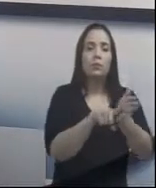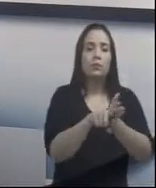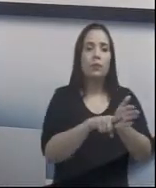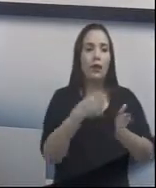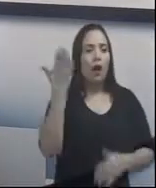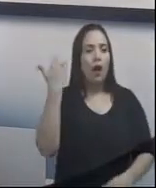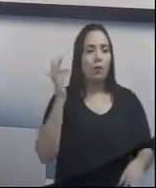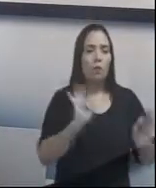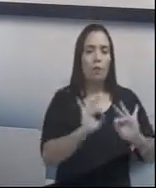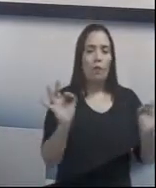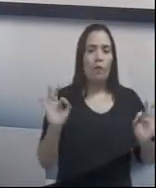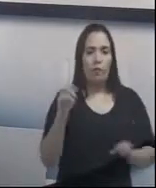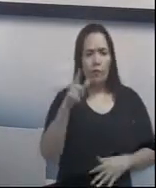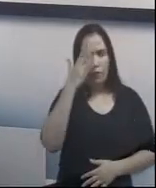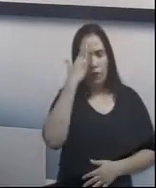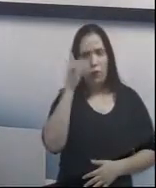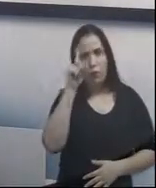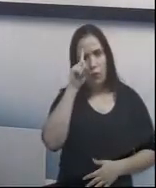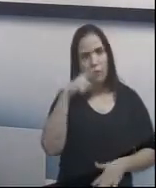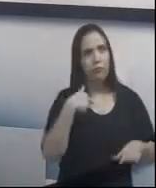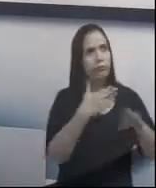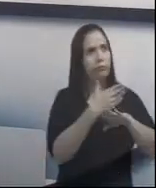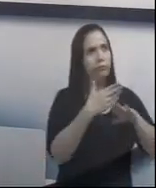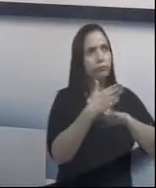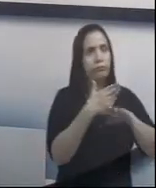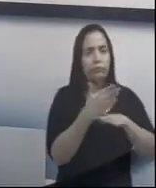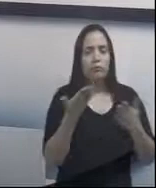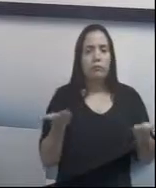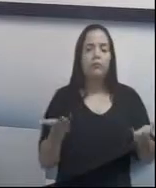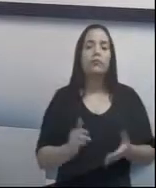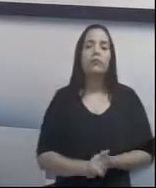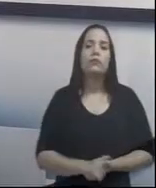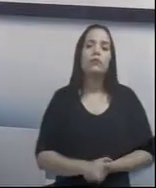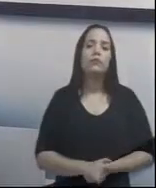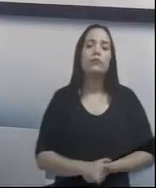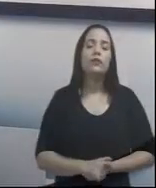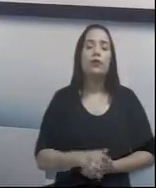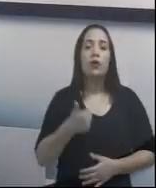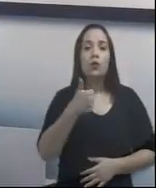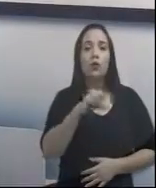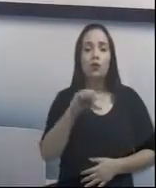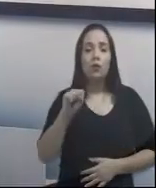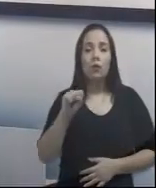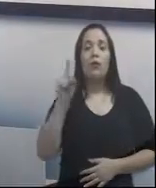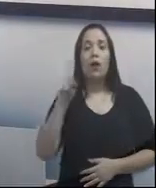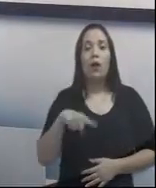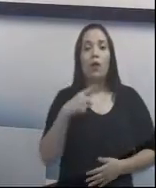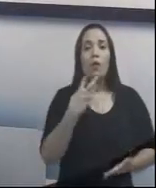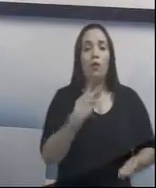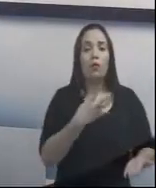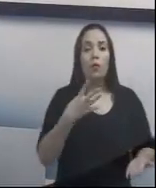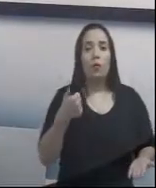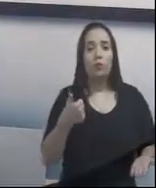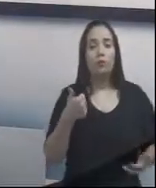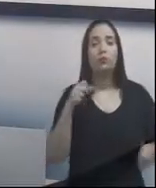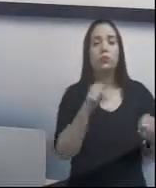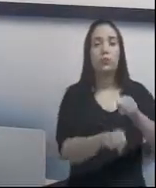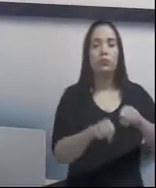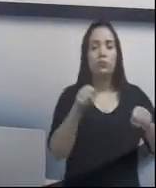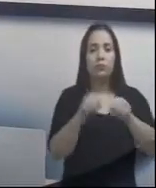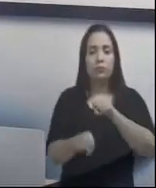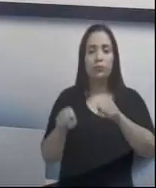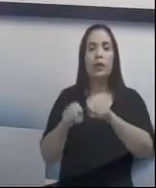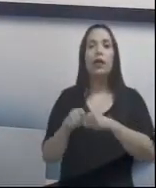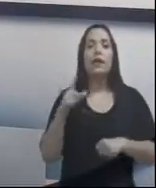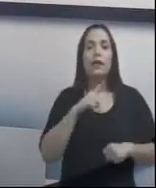falar lá. Você sabe que eu estou lá quase todo dia, ninguém ouviu falar lá, tá? Então vamos lá. 98 foram 941 assassinatos. Para ver como é uma